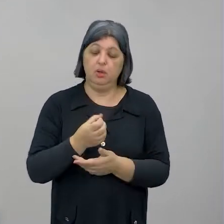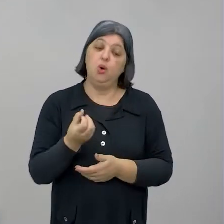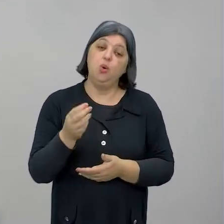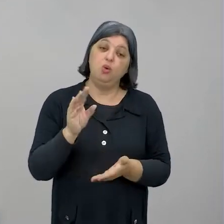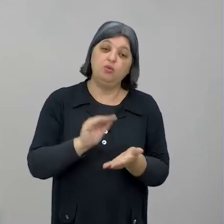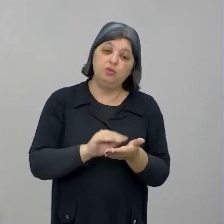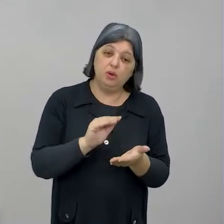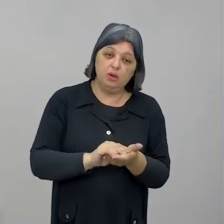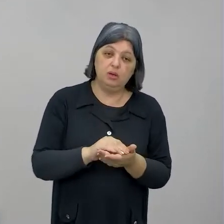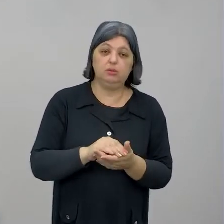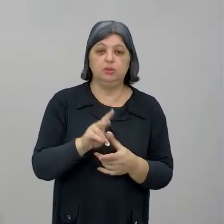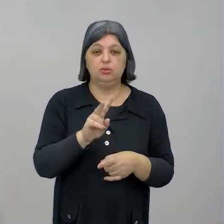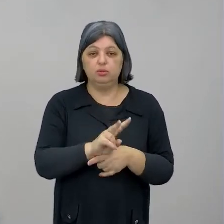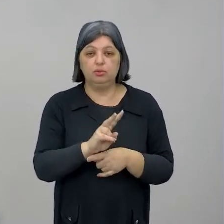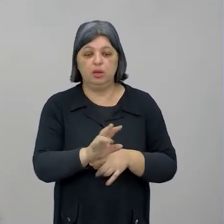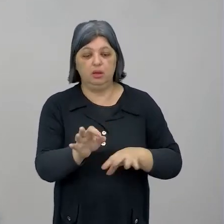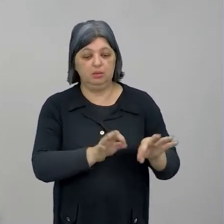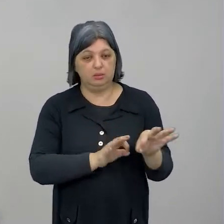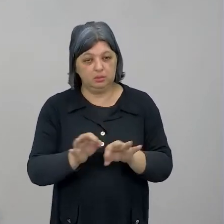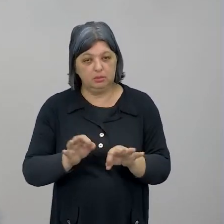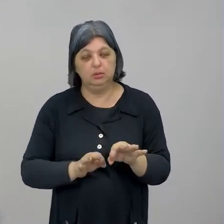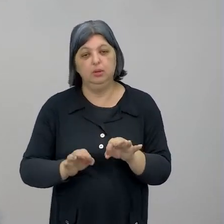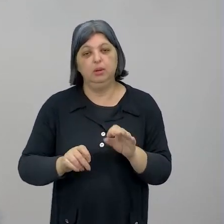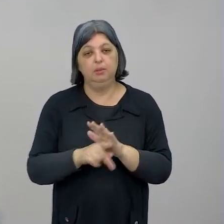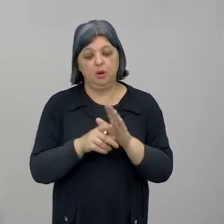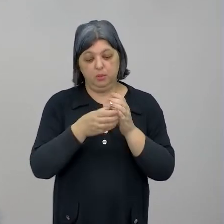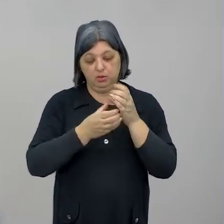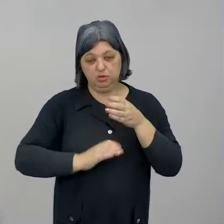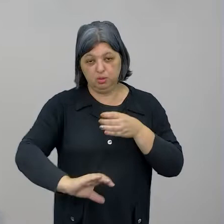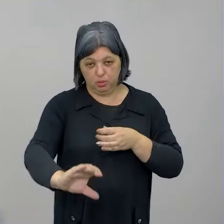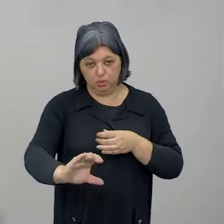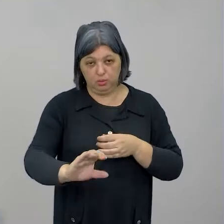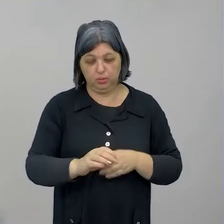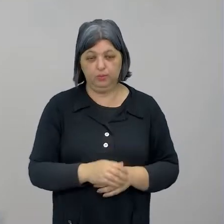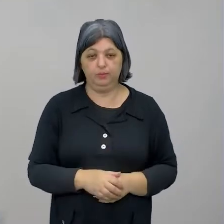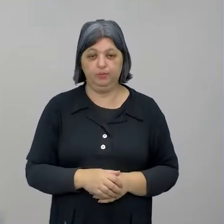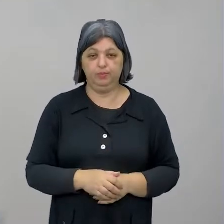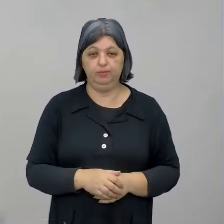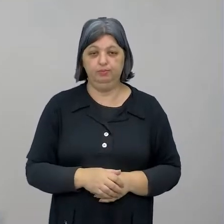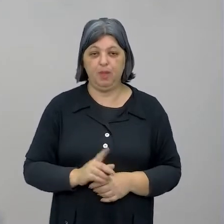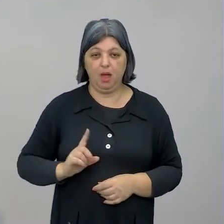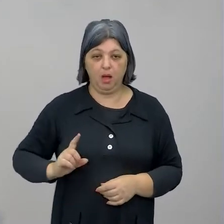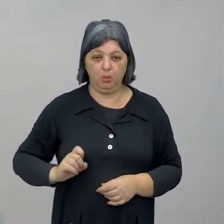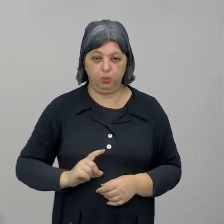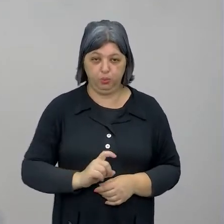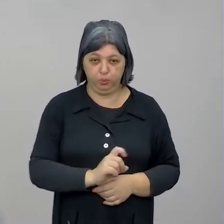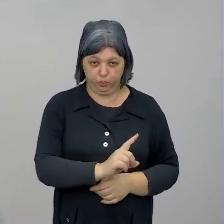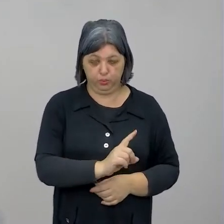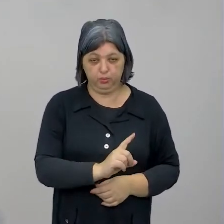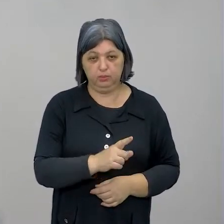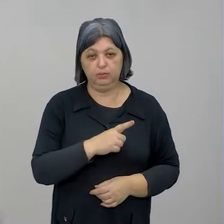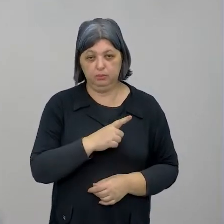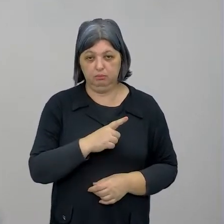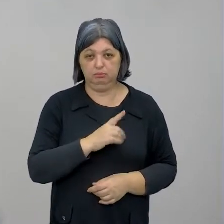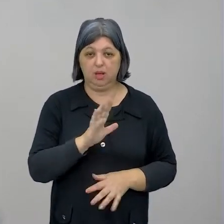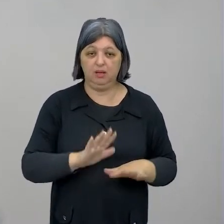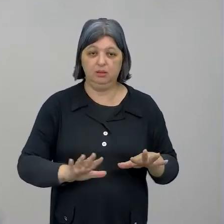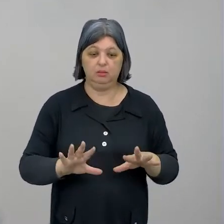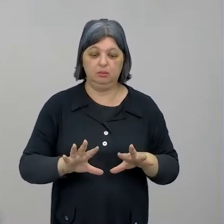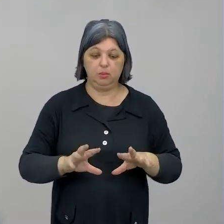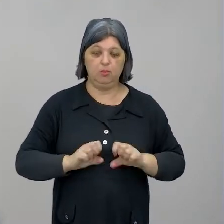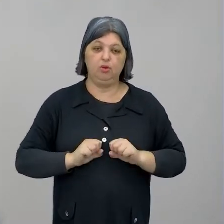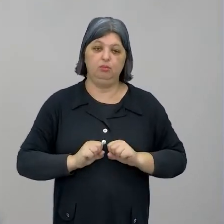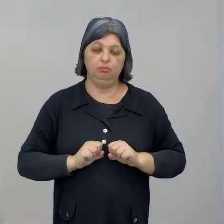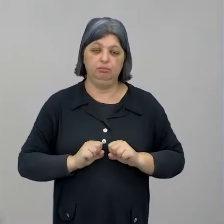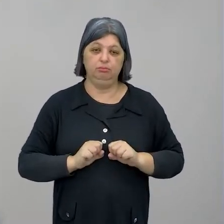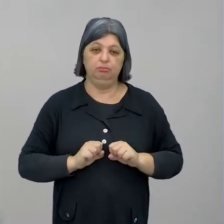um tratamento adequado de esgoto. E essas verminoses, muitas delas a gente adquire por meio,